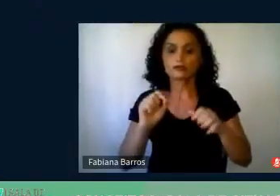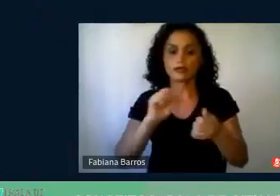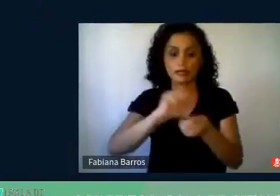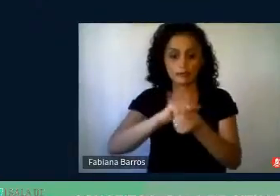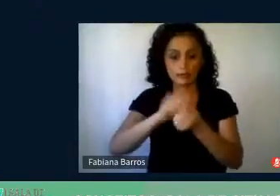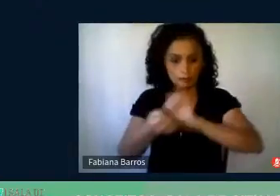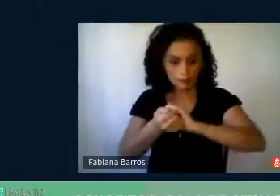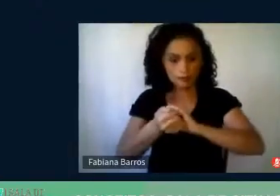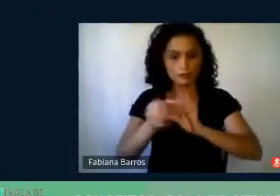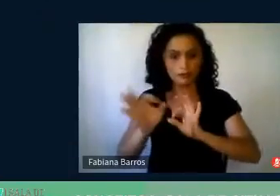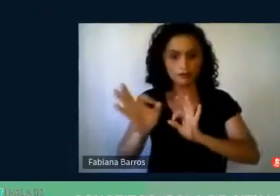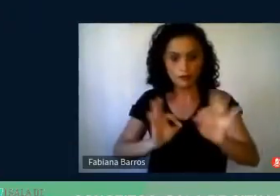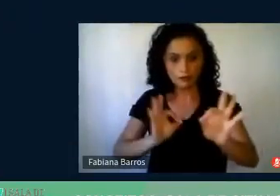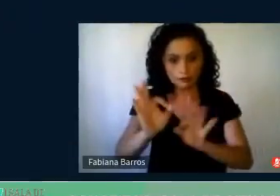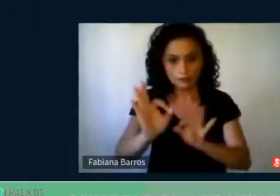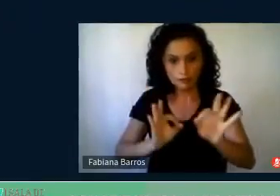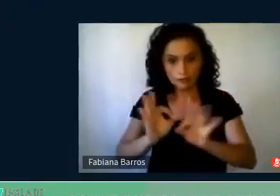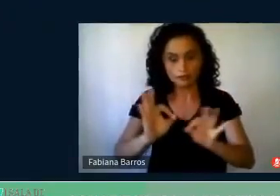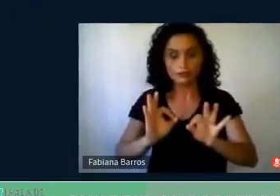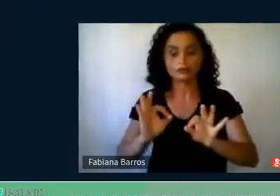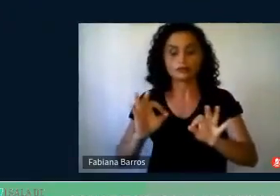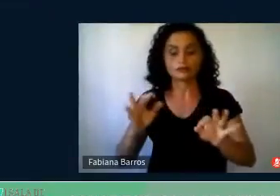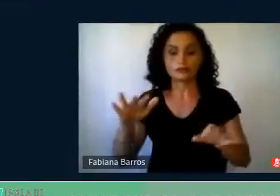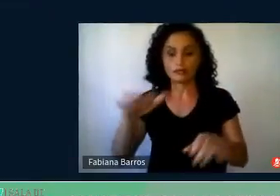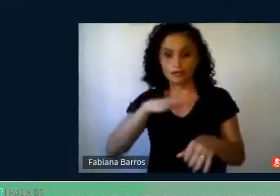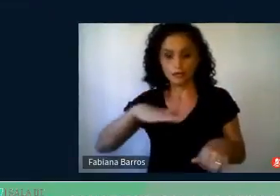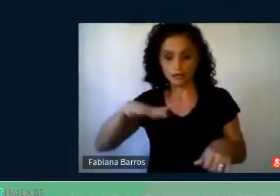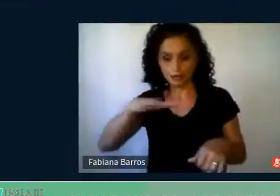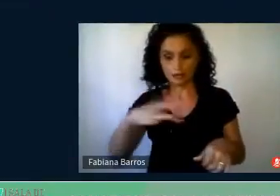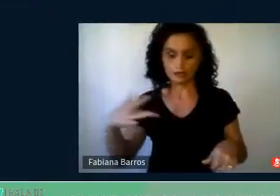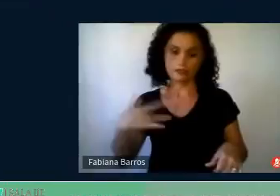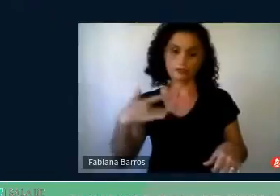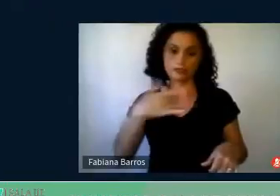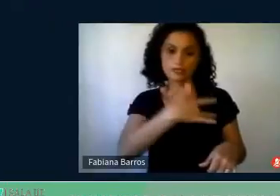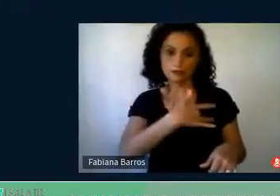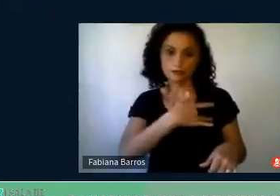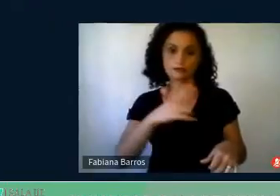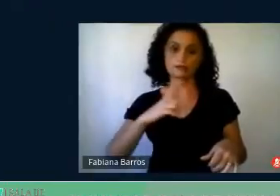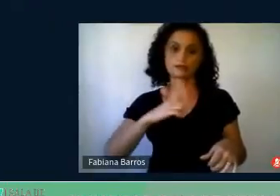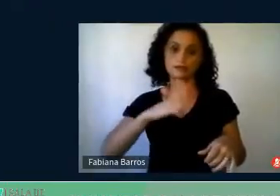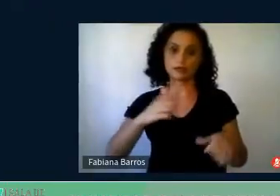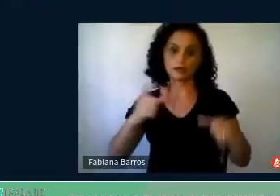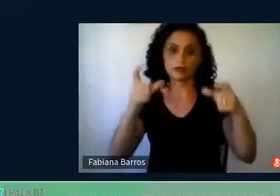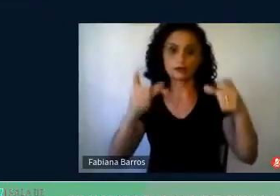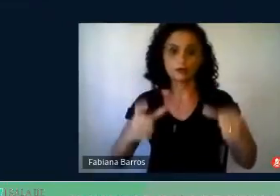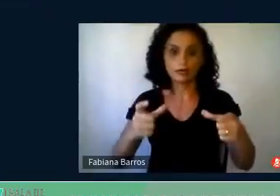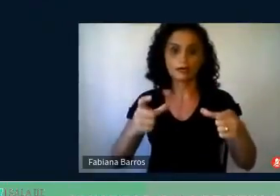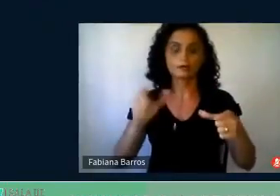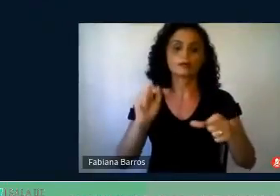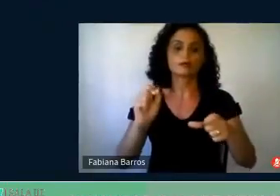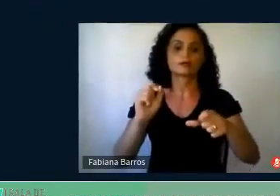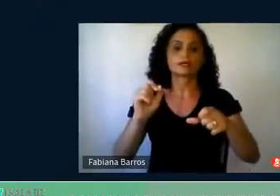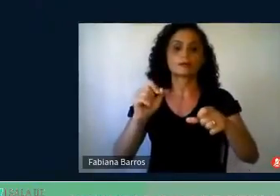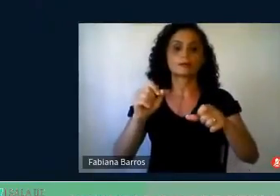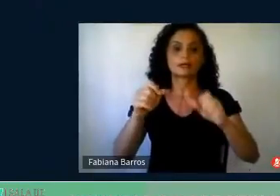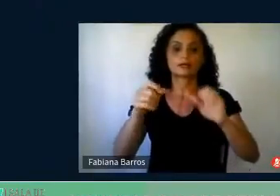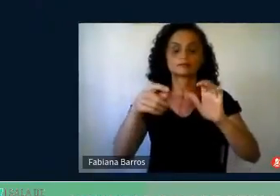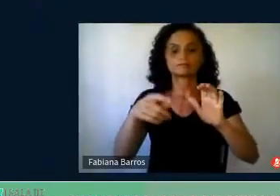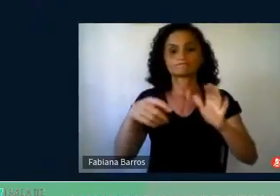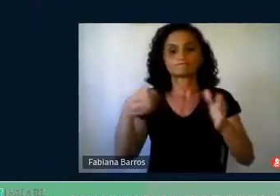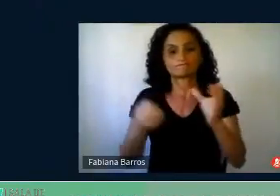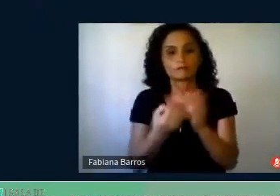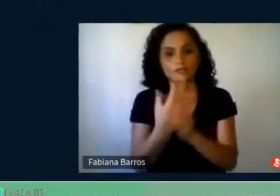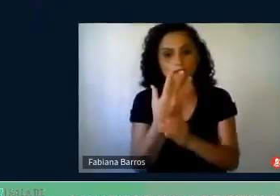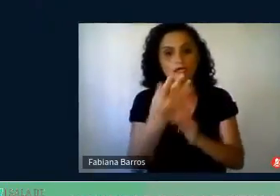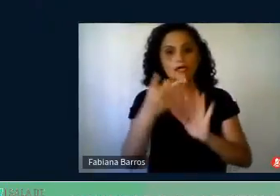uma atividade que a gente usa muito no setor de saúde, criar esses espaços para que a gente possa planejar, avaliar, difundir informações e coordenar o processo